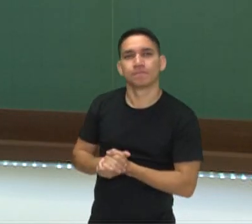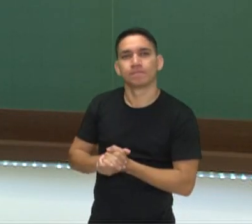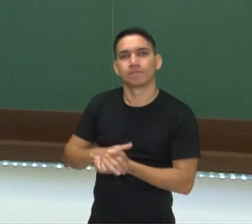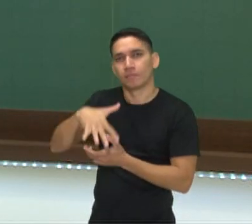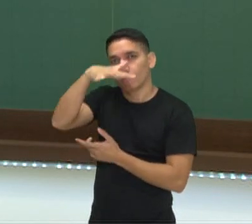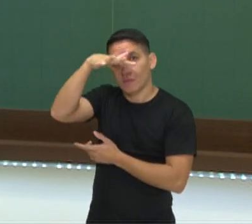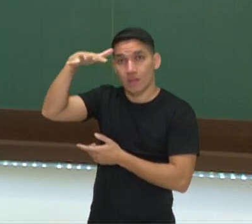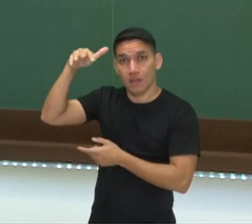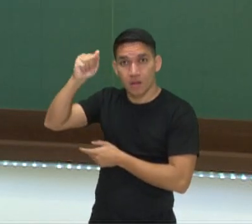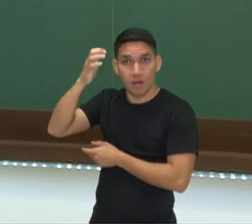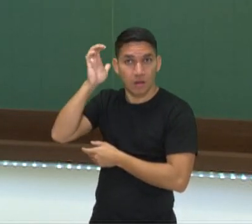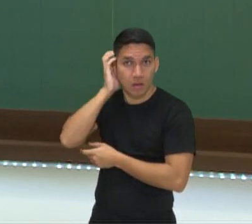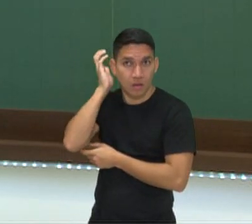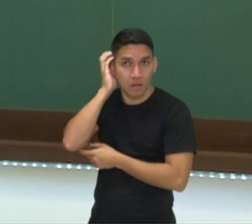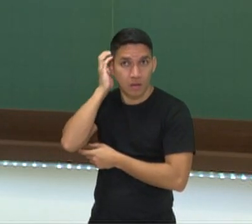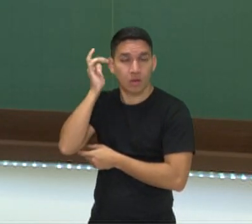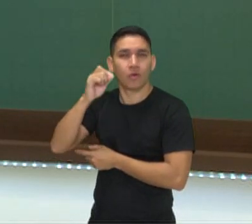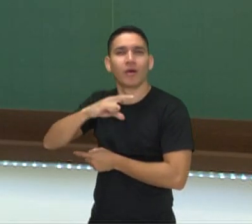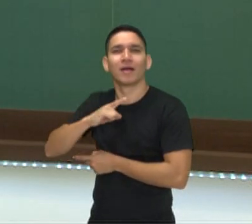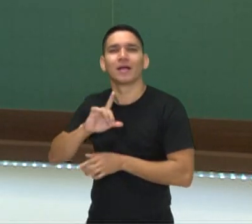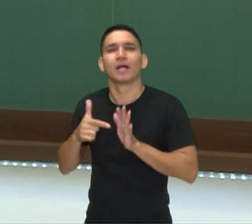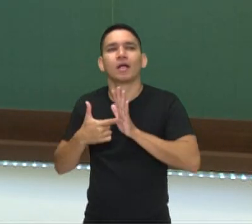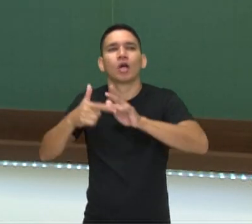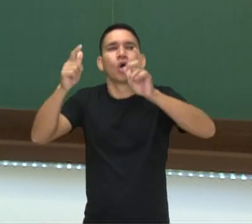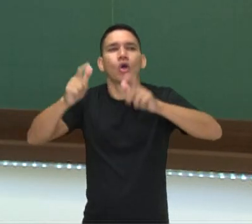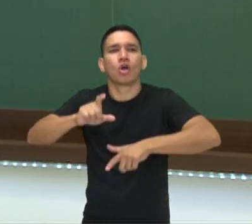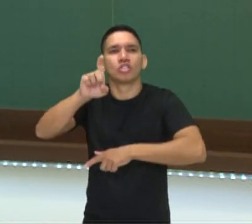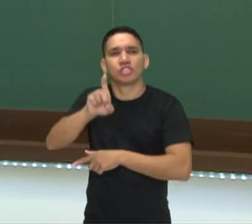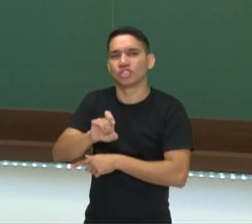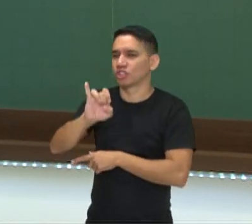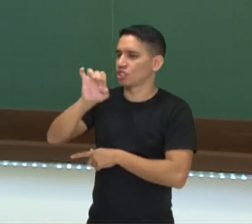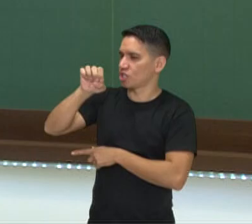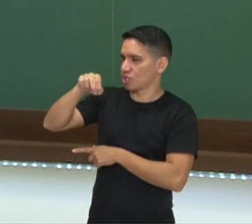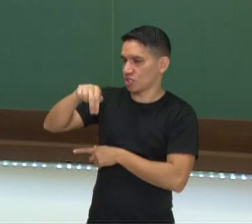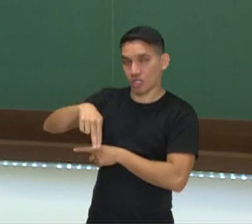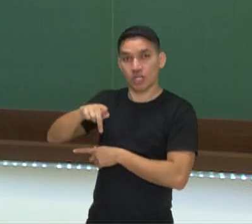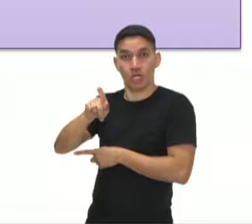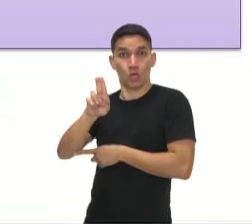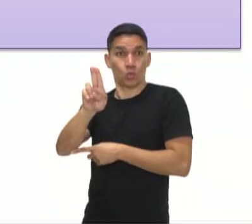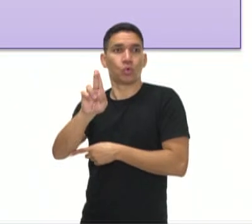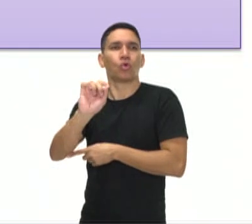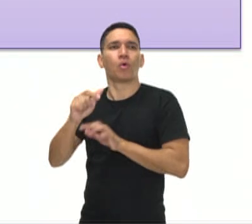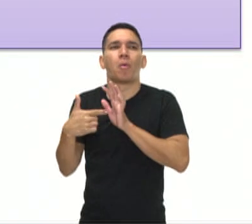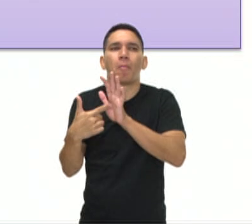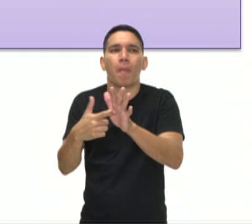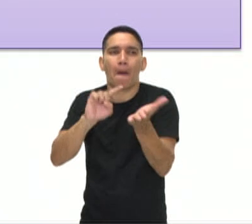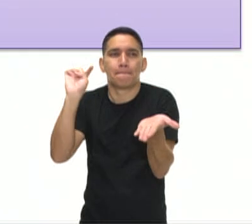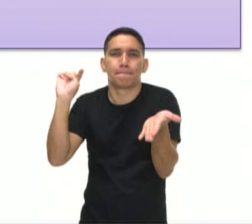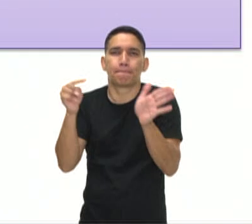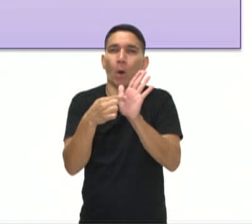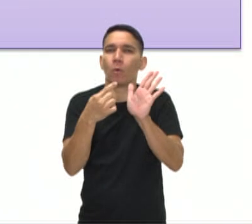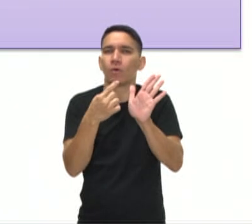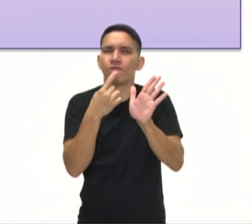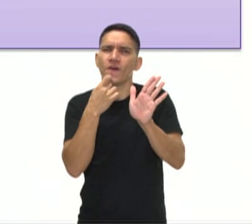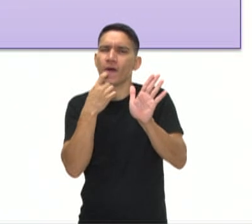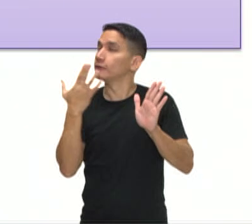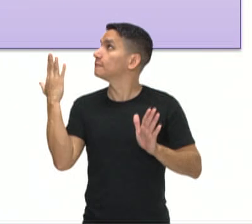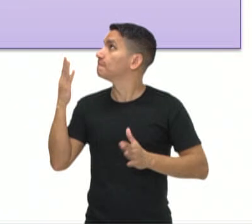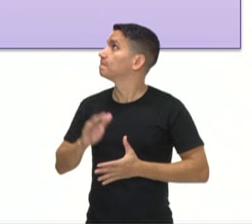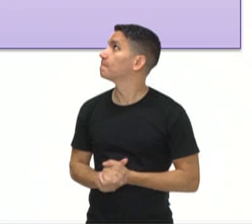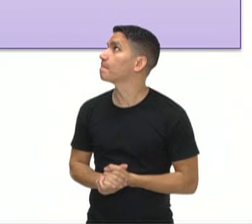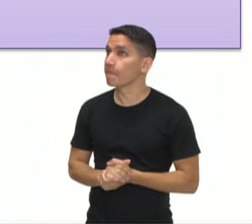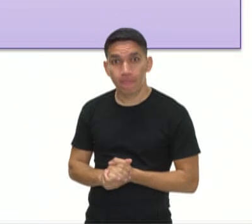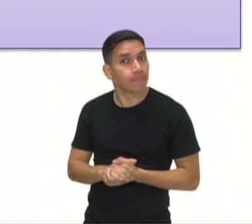é onde está o Xingu. Então, bem aqui, ó, nesse ponto, destacando aqui, ó, o Alto Xingu, onde